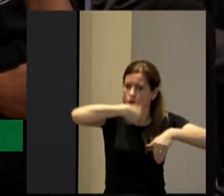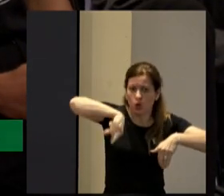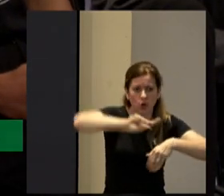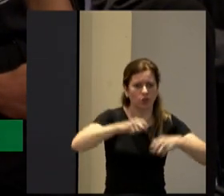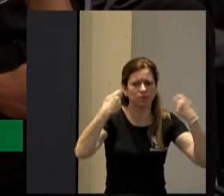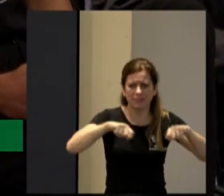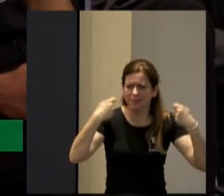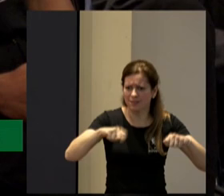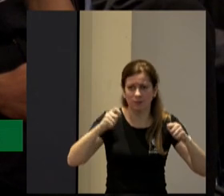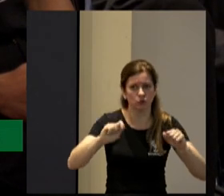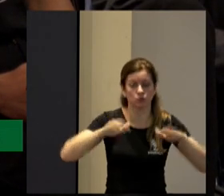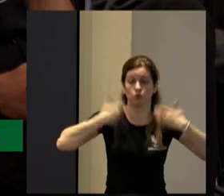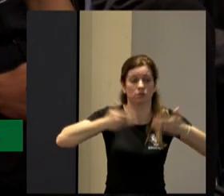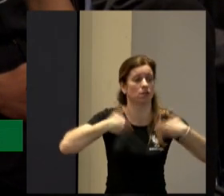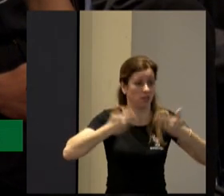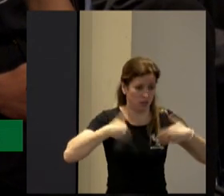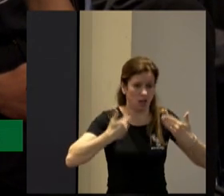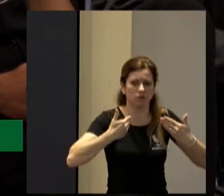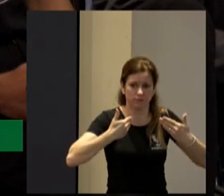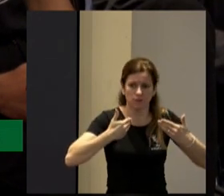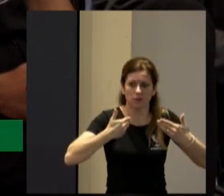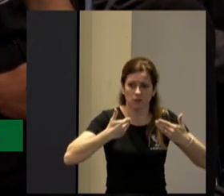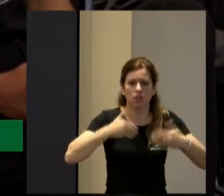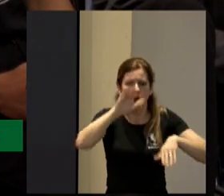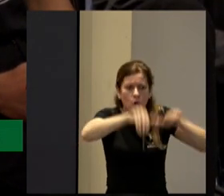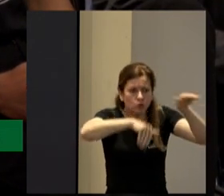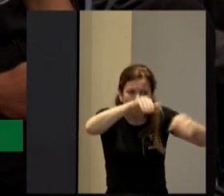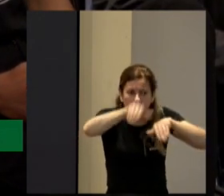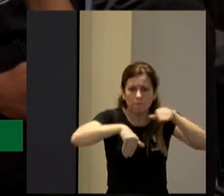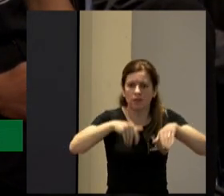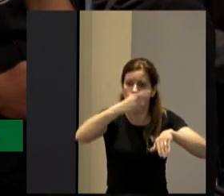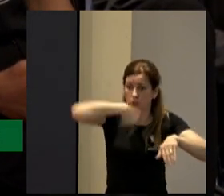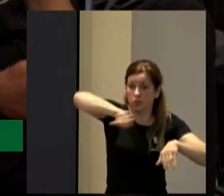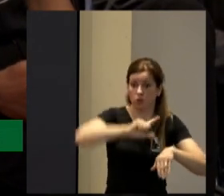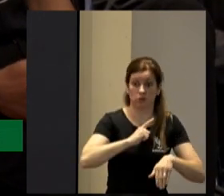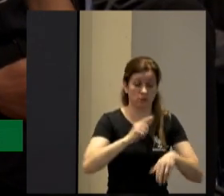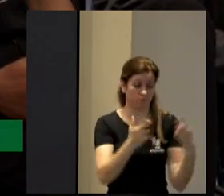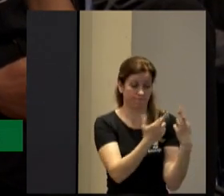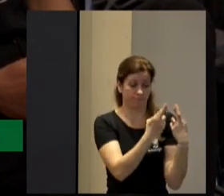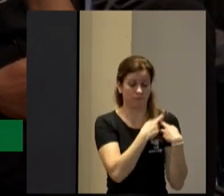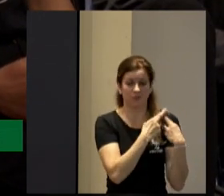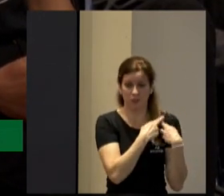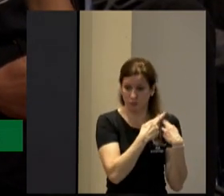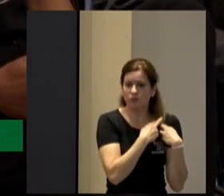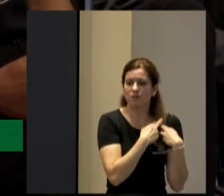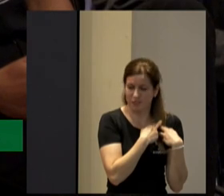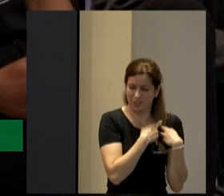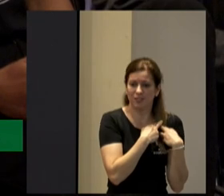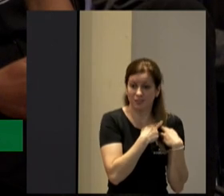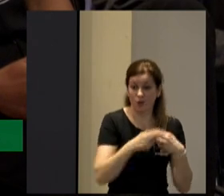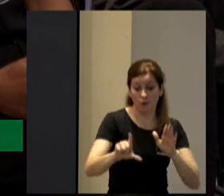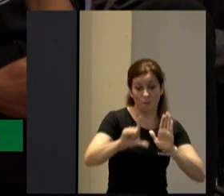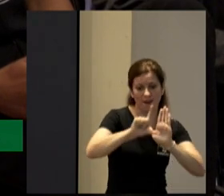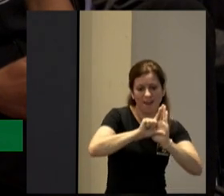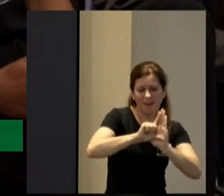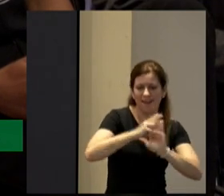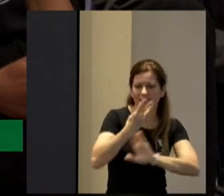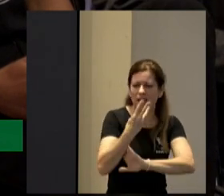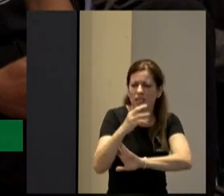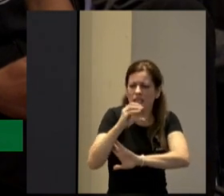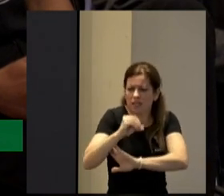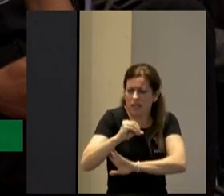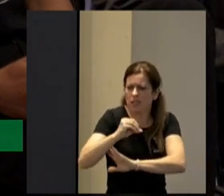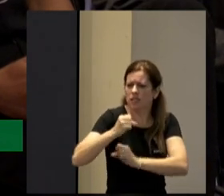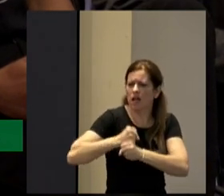e de celebração, sim, mas é um chamado à responsabilidade. Uma lei que faz 30 anos já